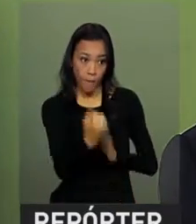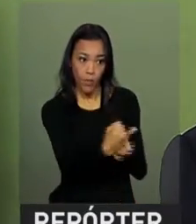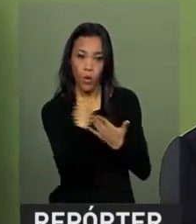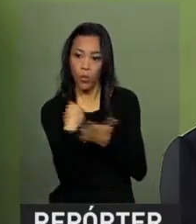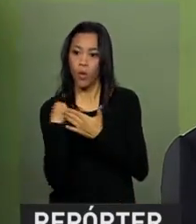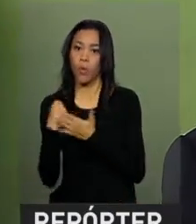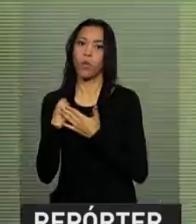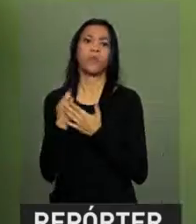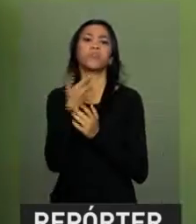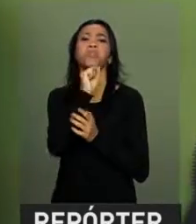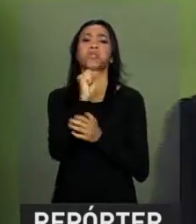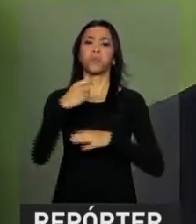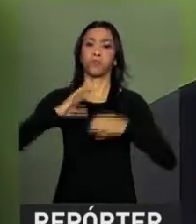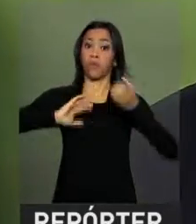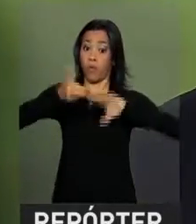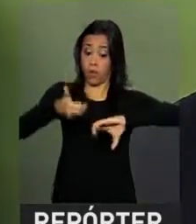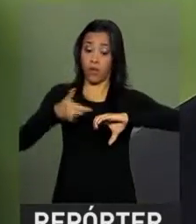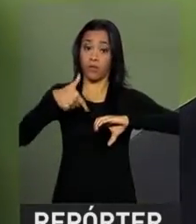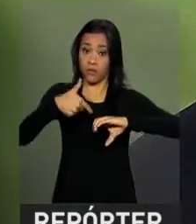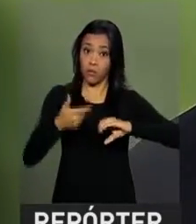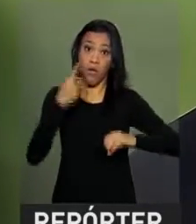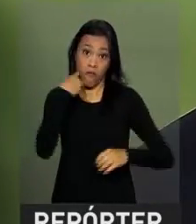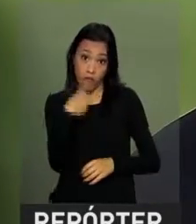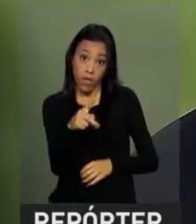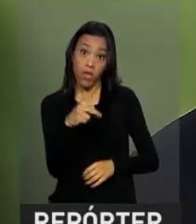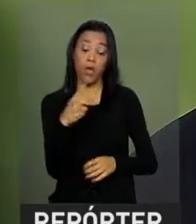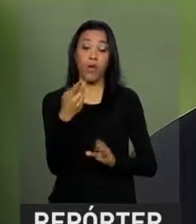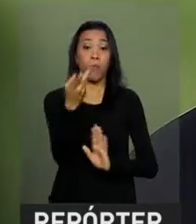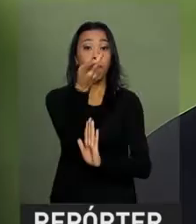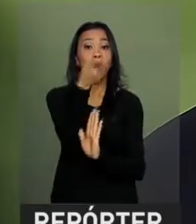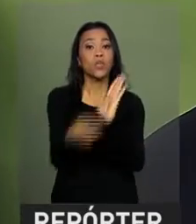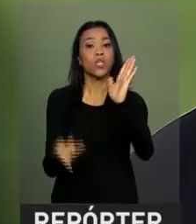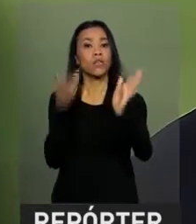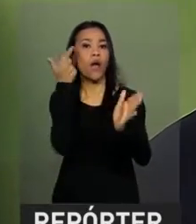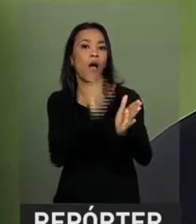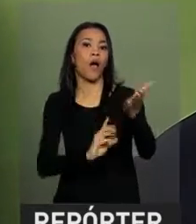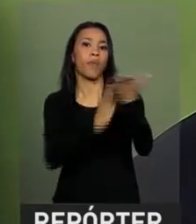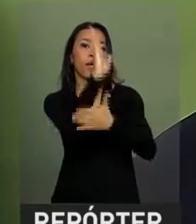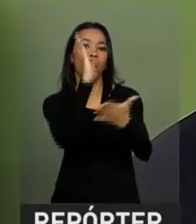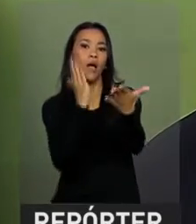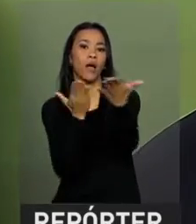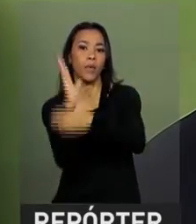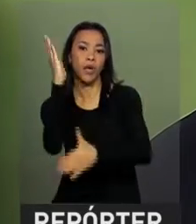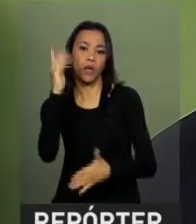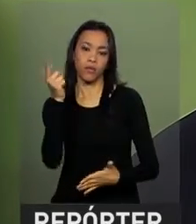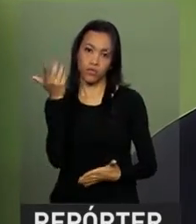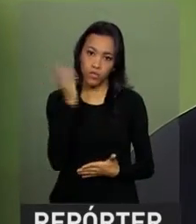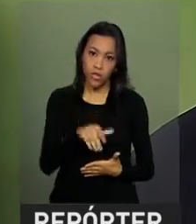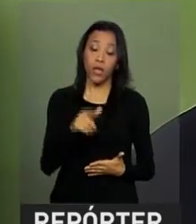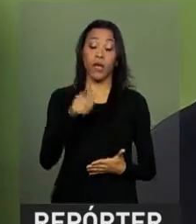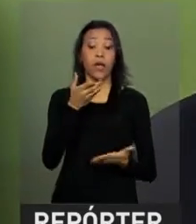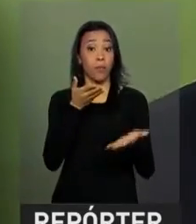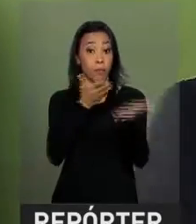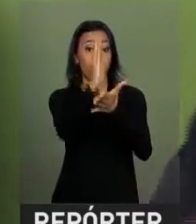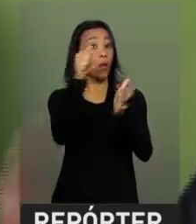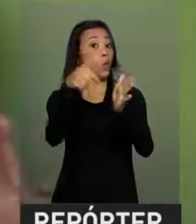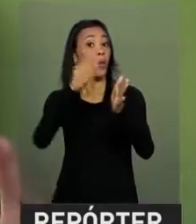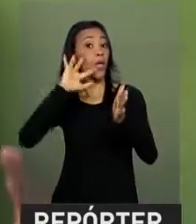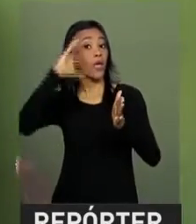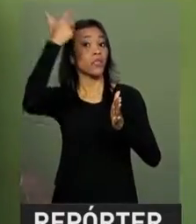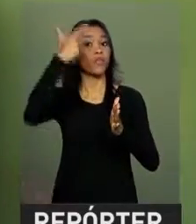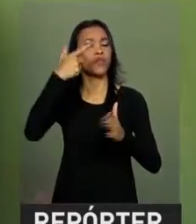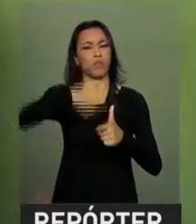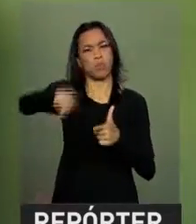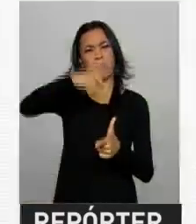hoje do Congresso Nacional. Vejam os projetos que nós já estamos aprovando, particularmente aquele que resolveu a questão dos